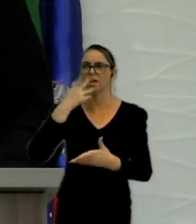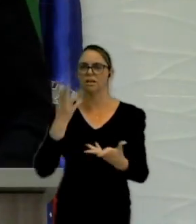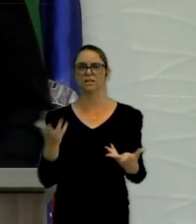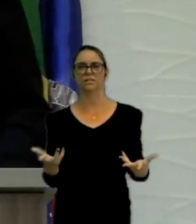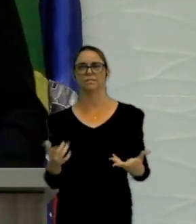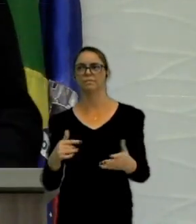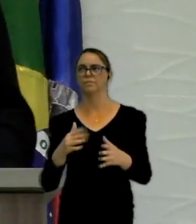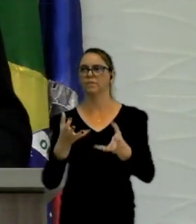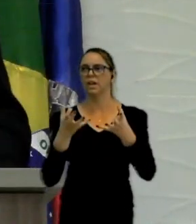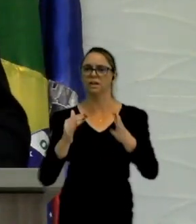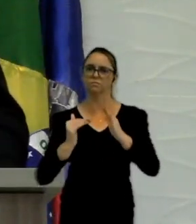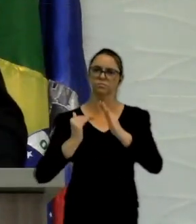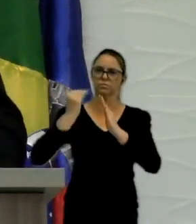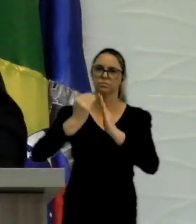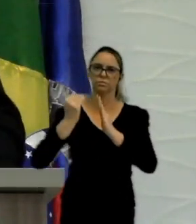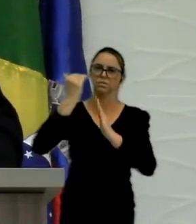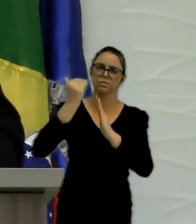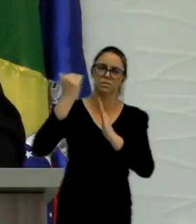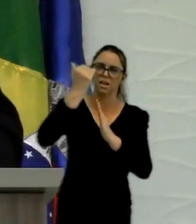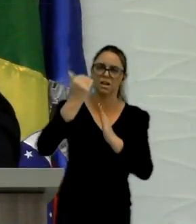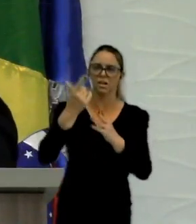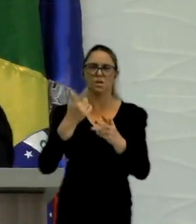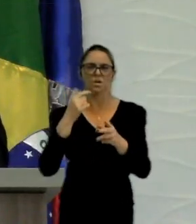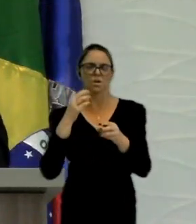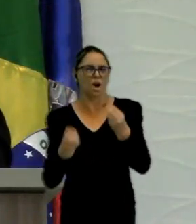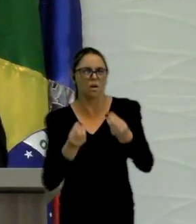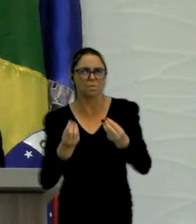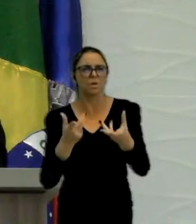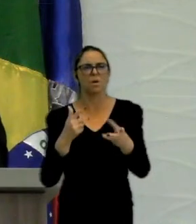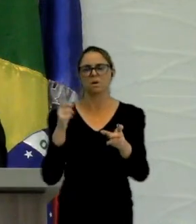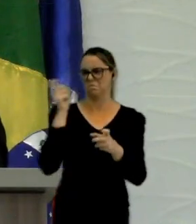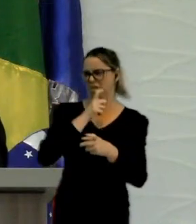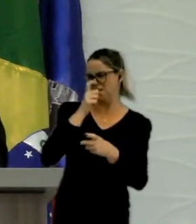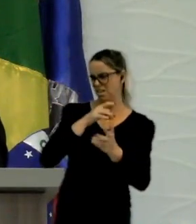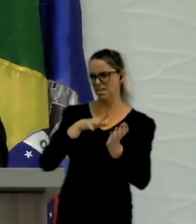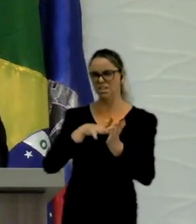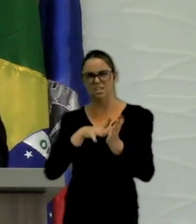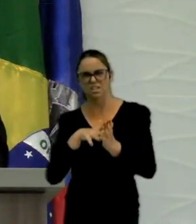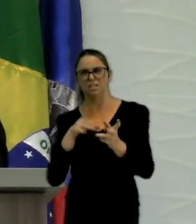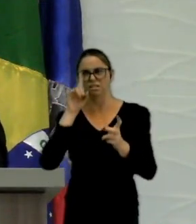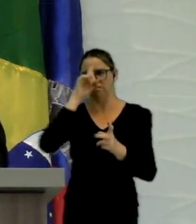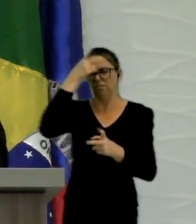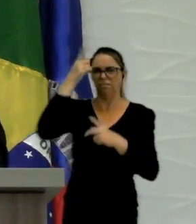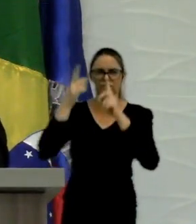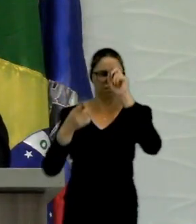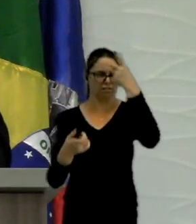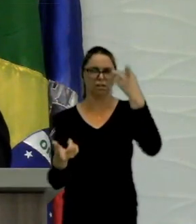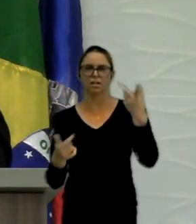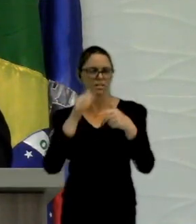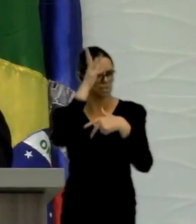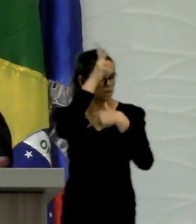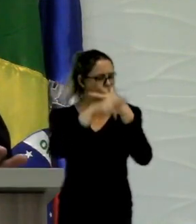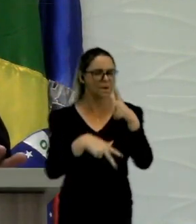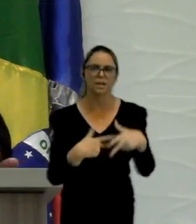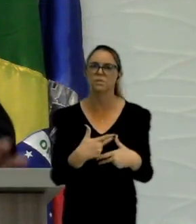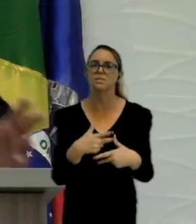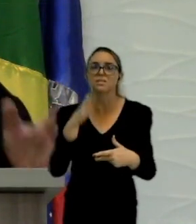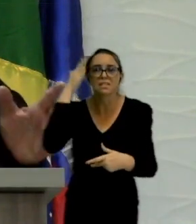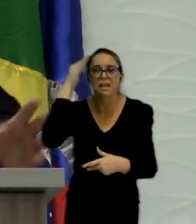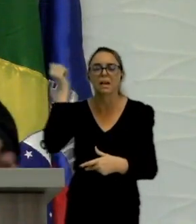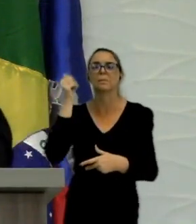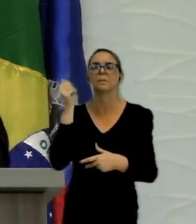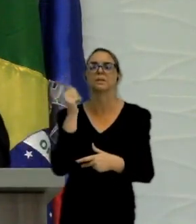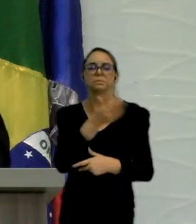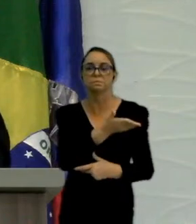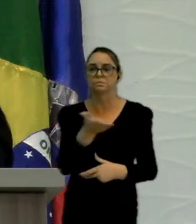crescer, inventando conversa, mentindo para a população. São Betuna sabe, a